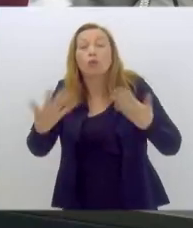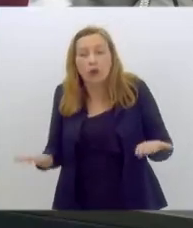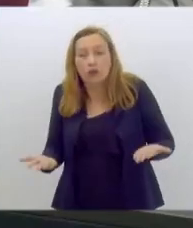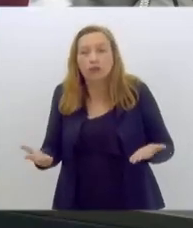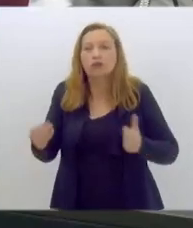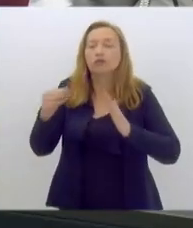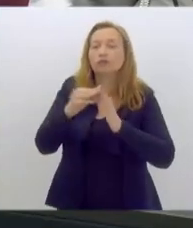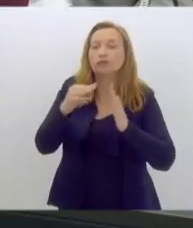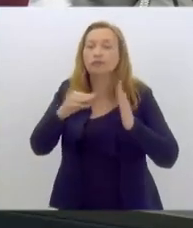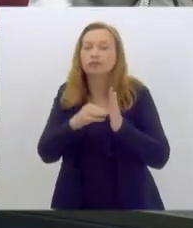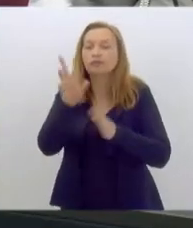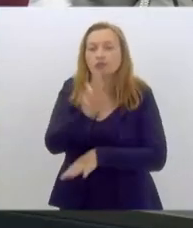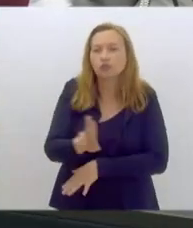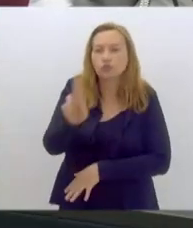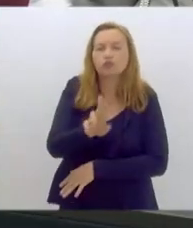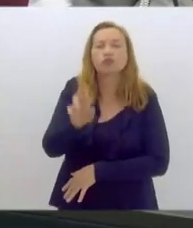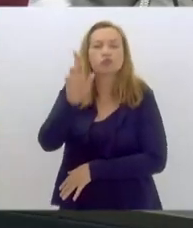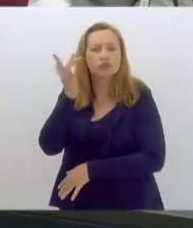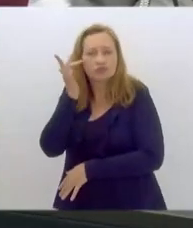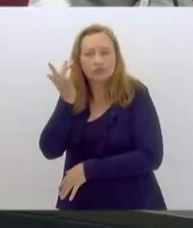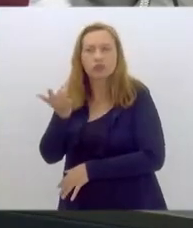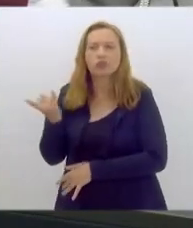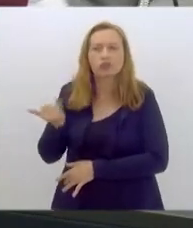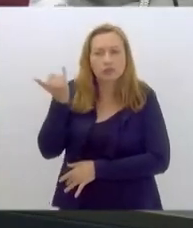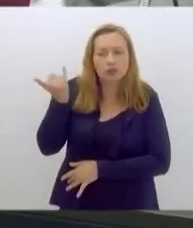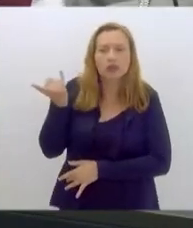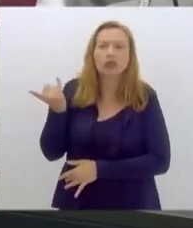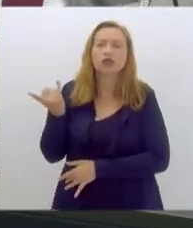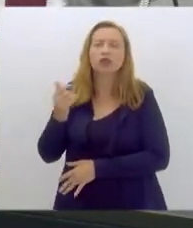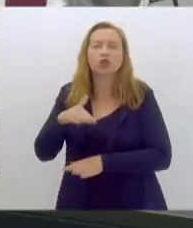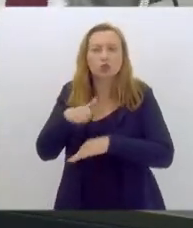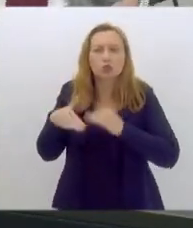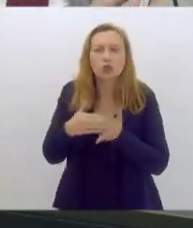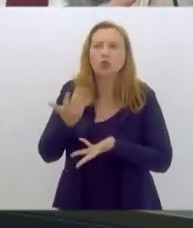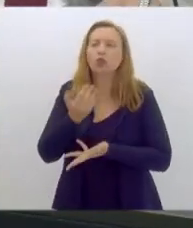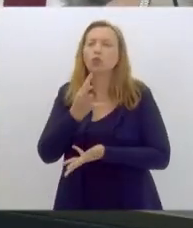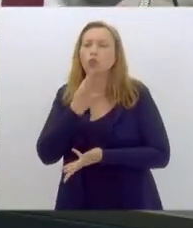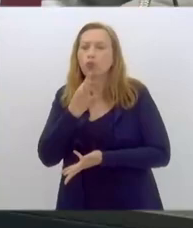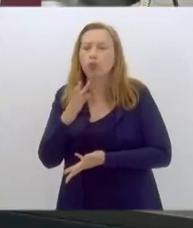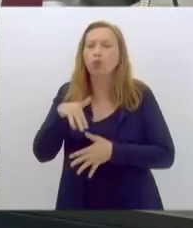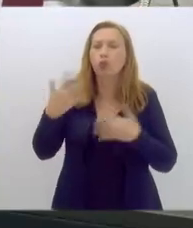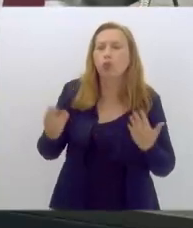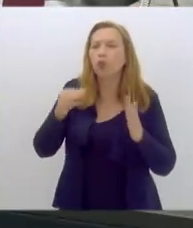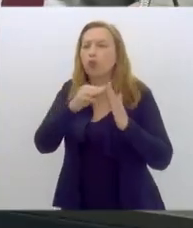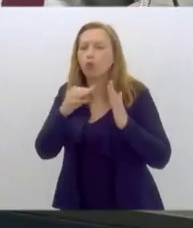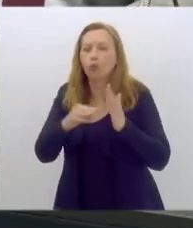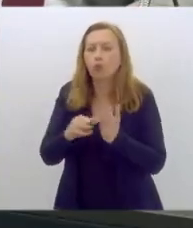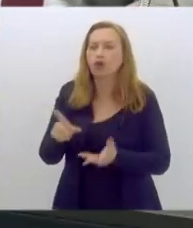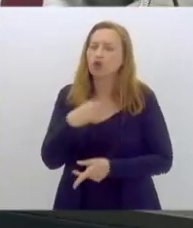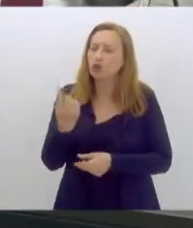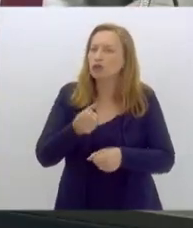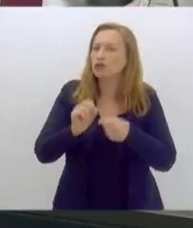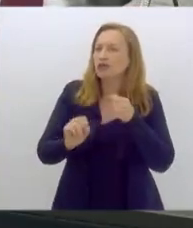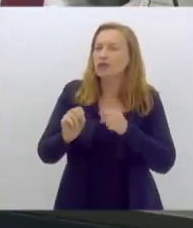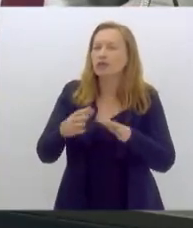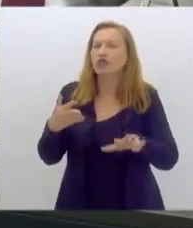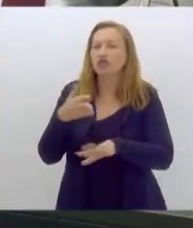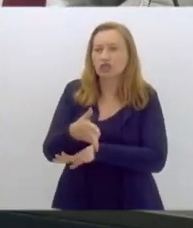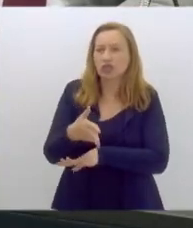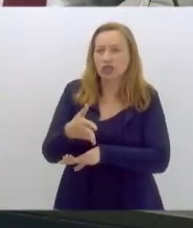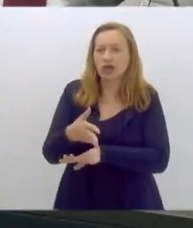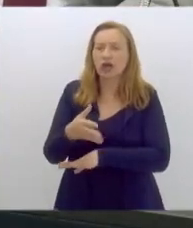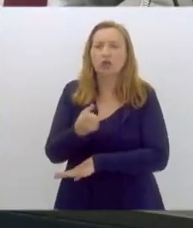utilizada acho que é importante que todos conheçam Qual é a metodologia como nós fazemos para chegarmos